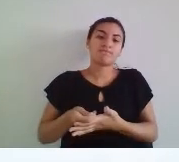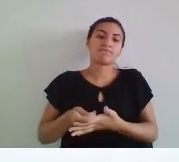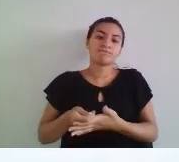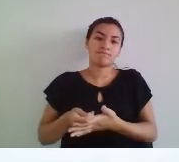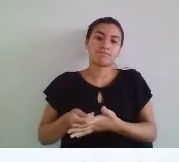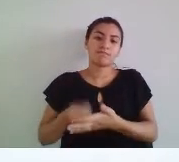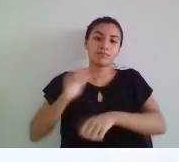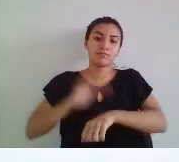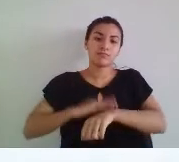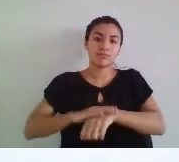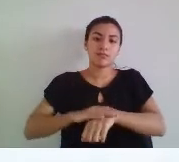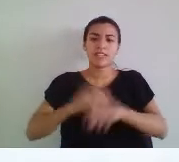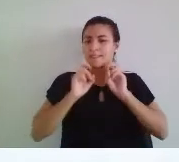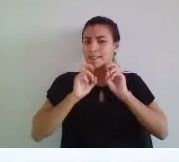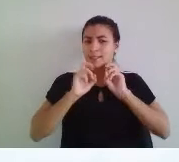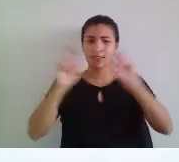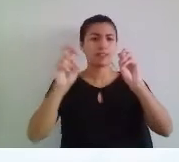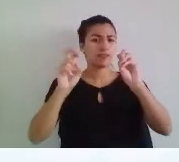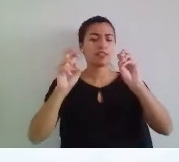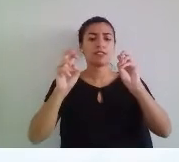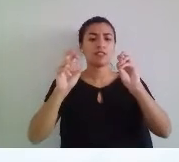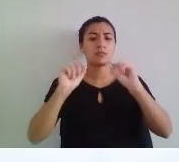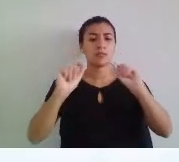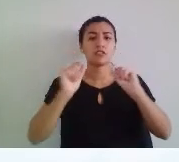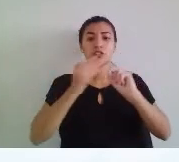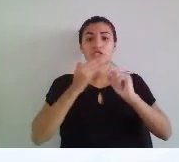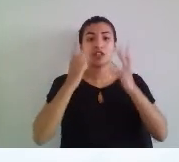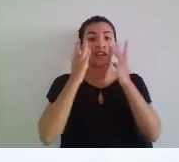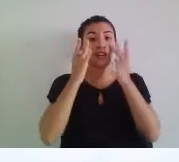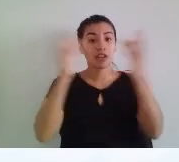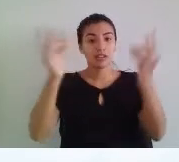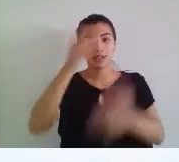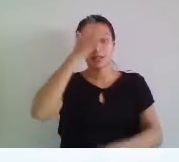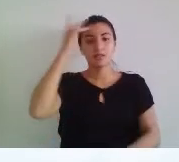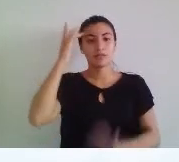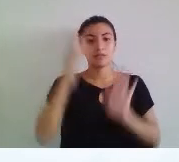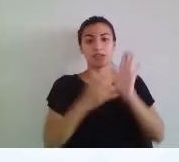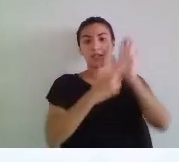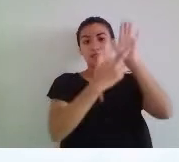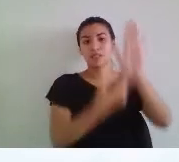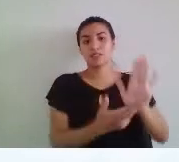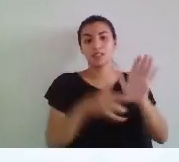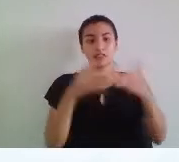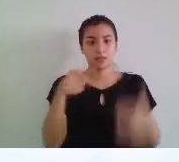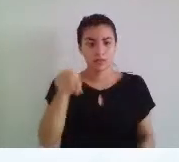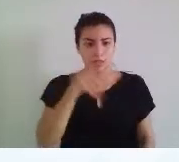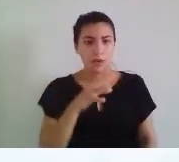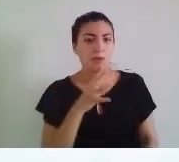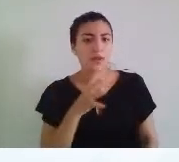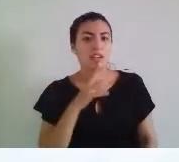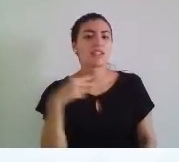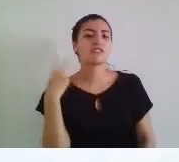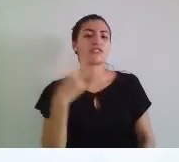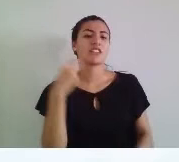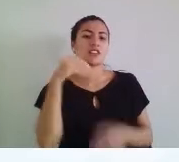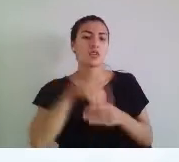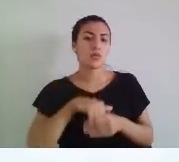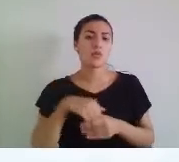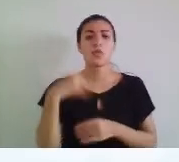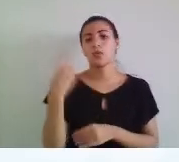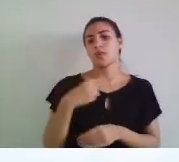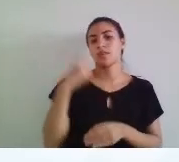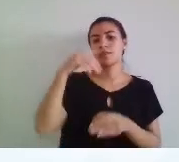é hora de gritar por atenção dos nossos representantes. Então, você conhece um vereador, você conhece um deputado,